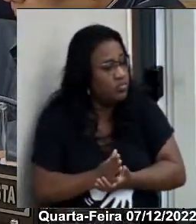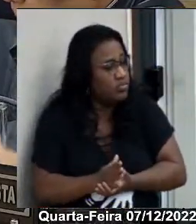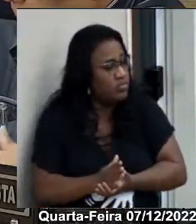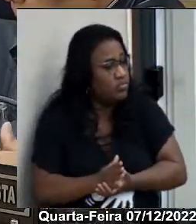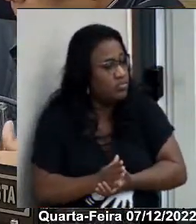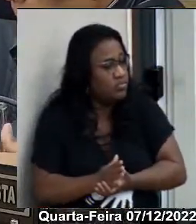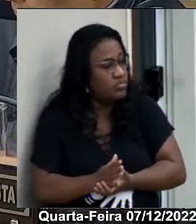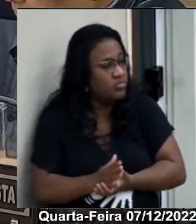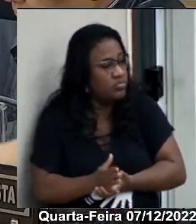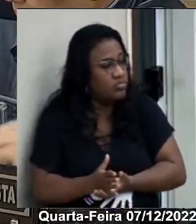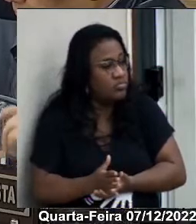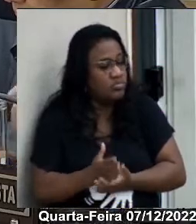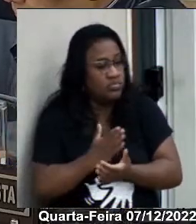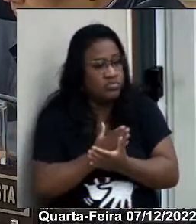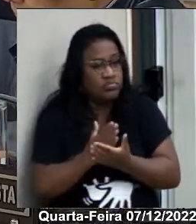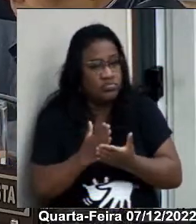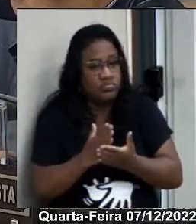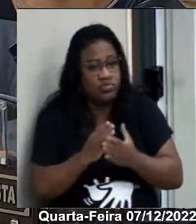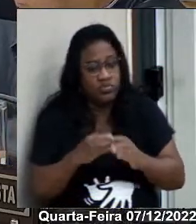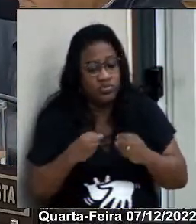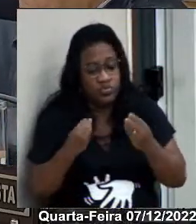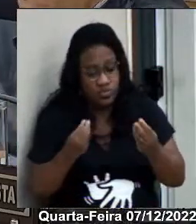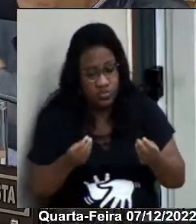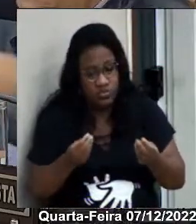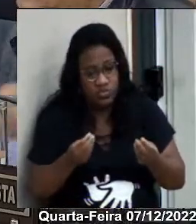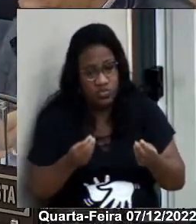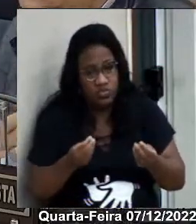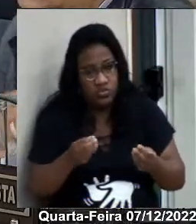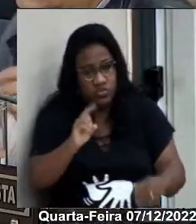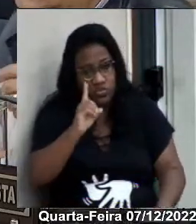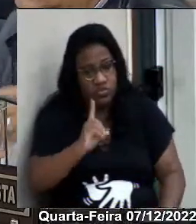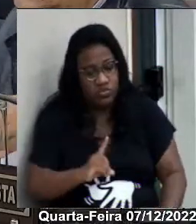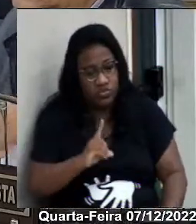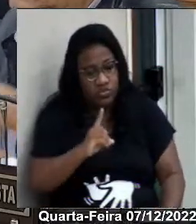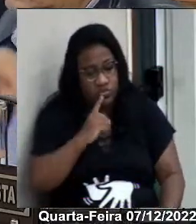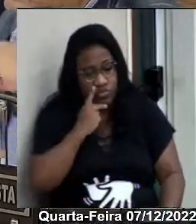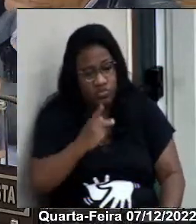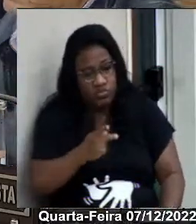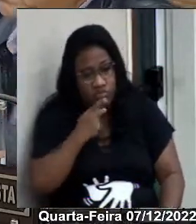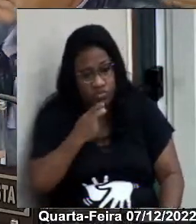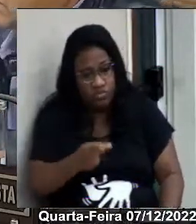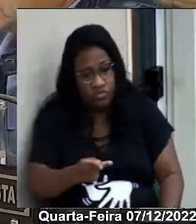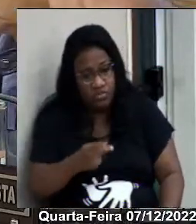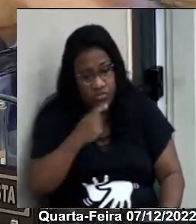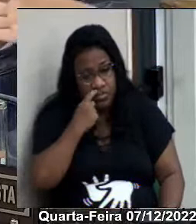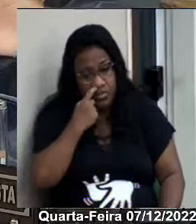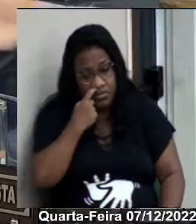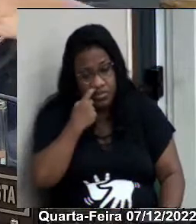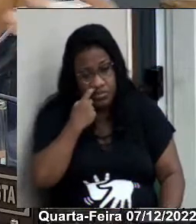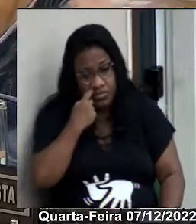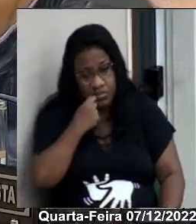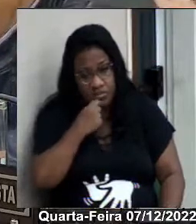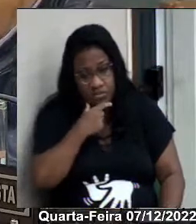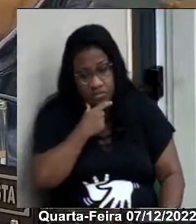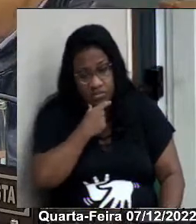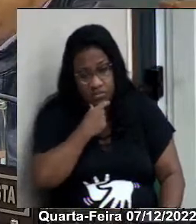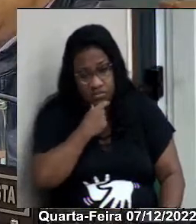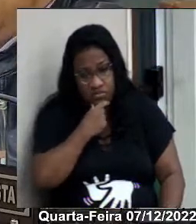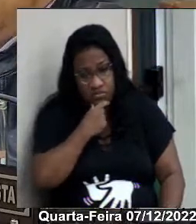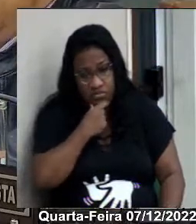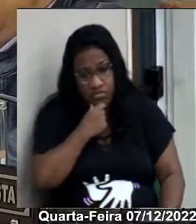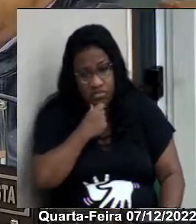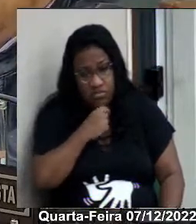dificuldade. Ele tem dificuldade de seguir o regimento, mas vamos garantir a fala. Eu estou dando um exemplo, vereador. De projetos que o